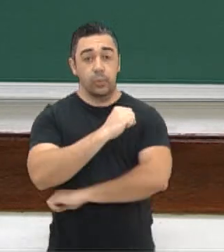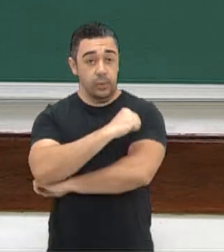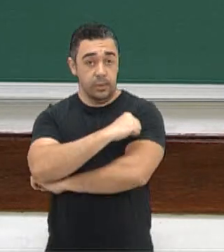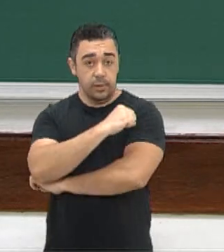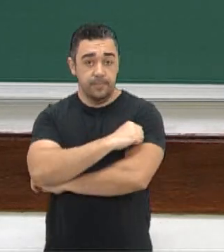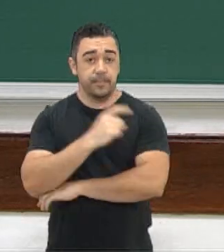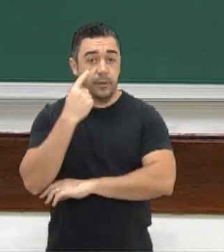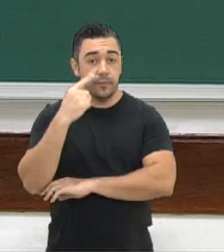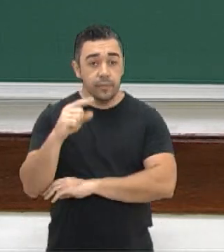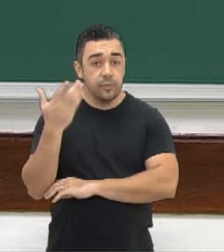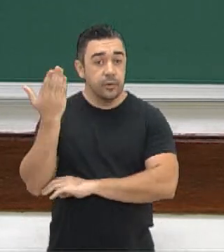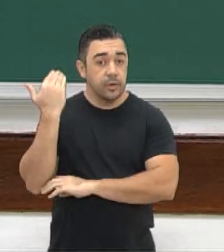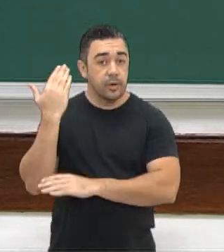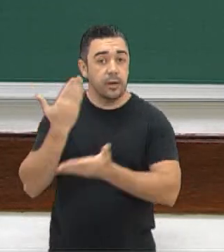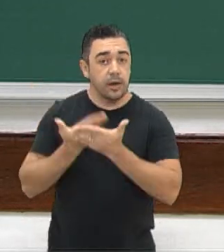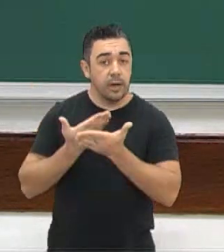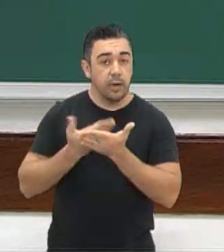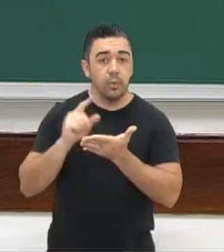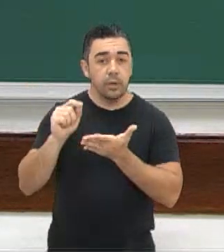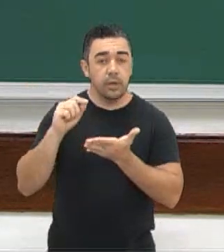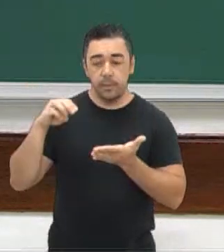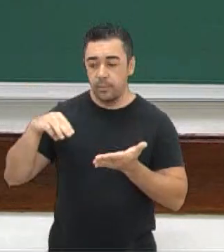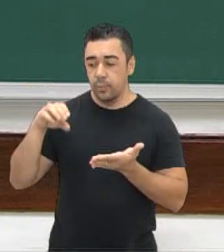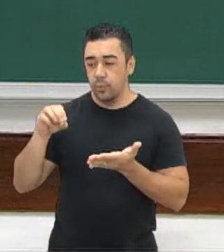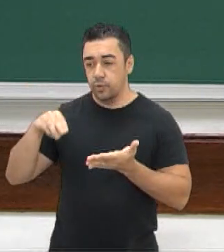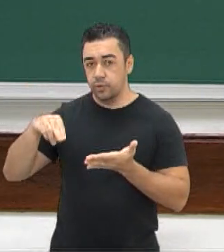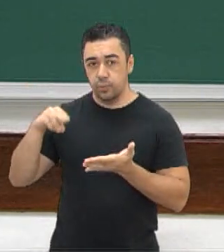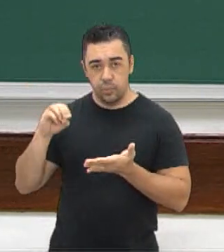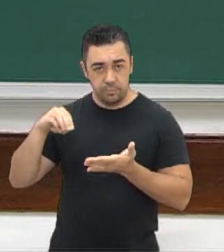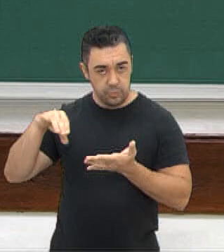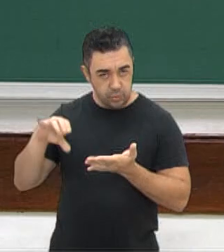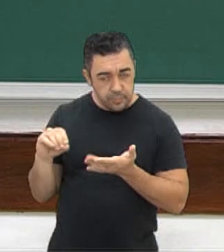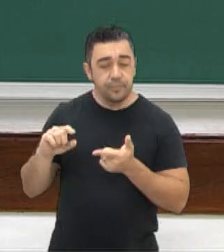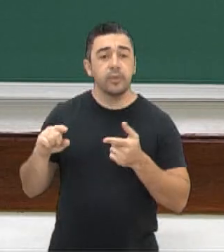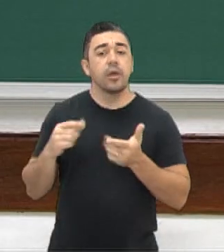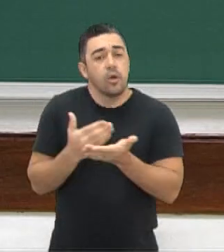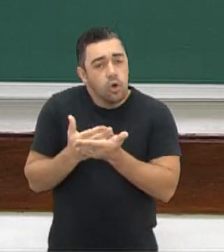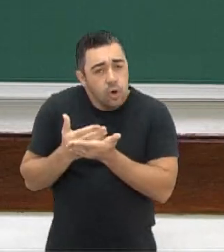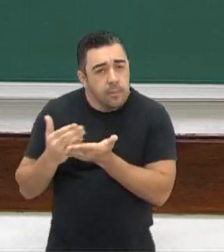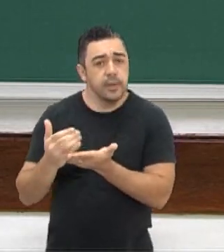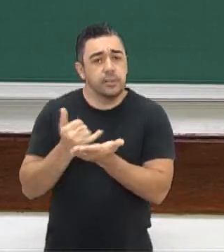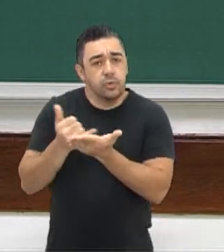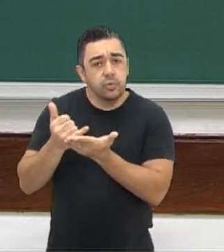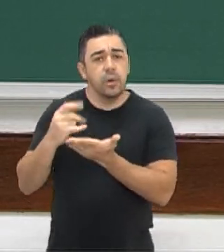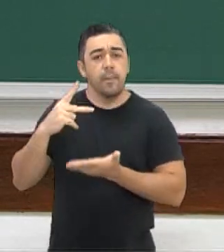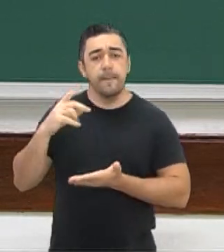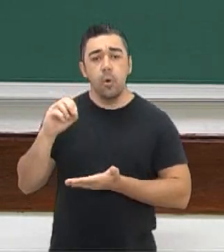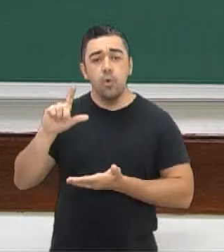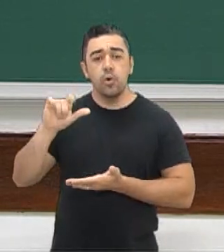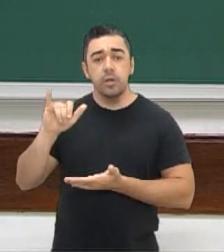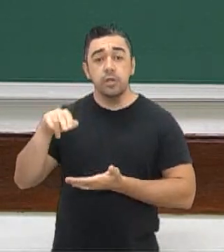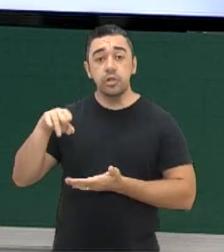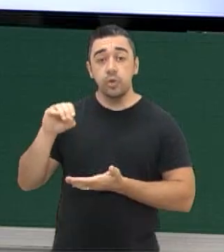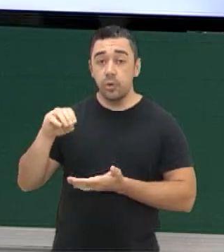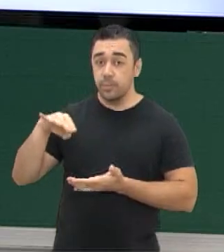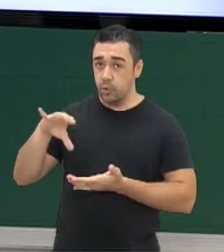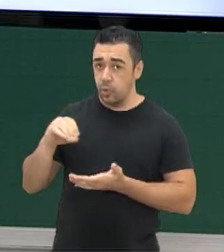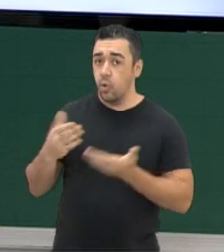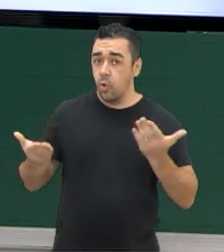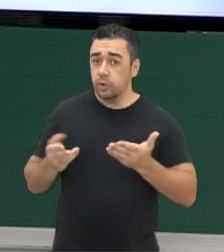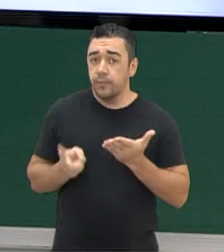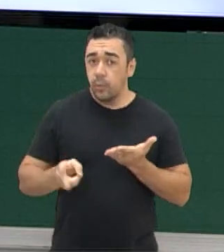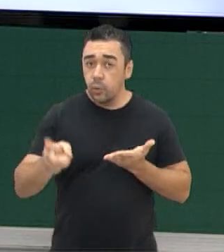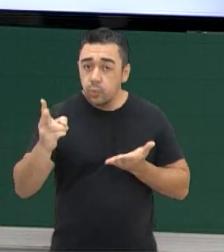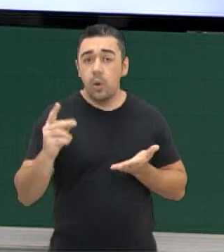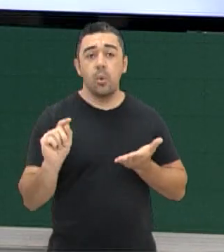Nós vimos na aula passada monômios, demos uma introdução em polinômios e hoje nós vamos continuar com os polinômios. Não